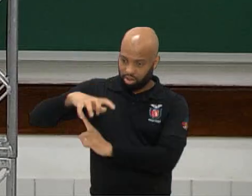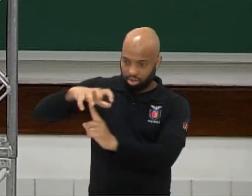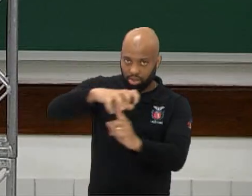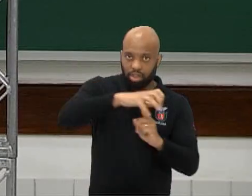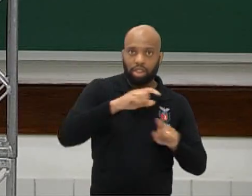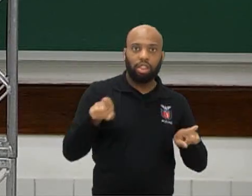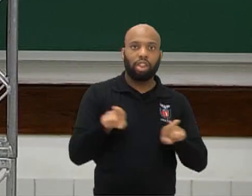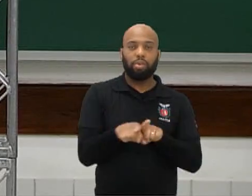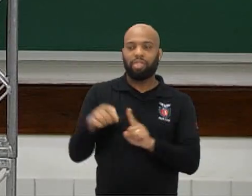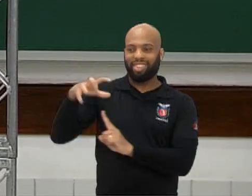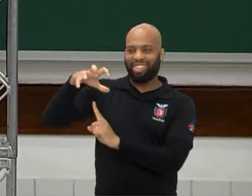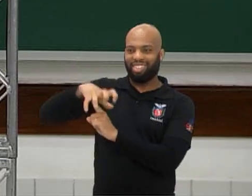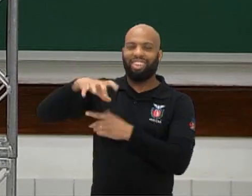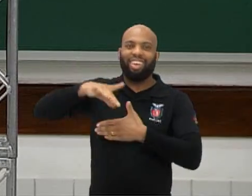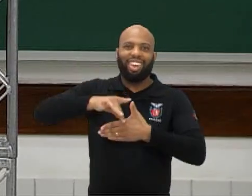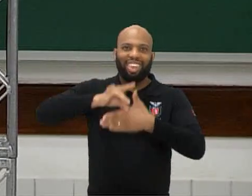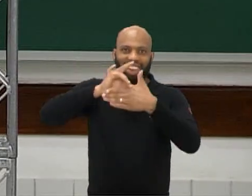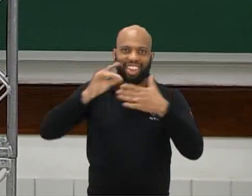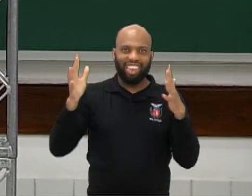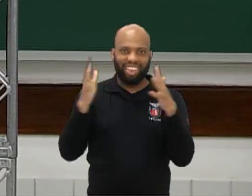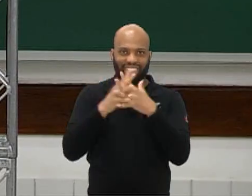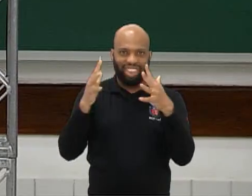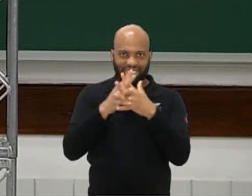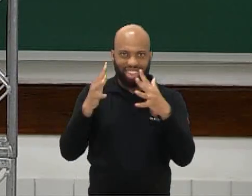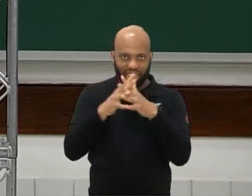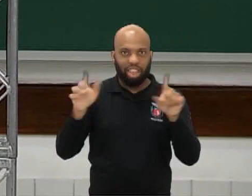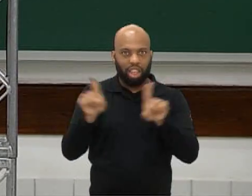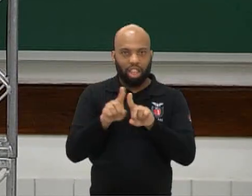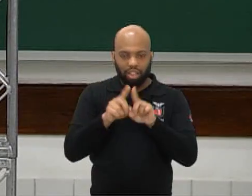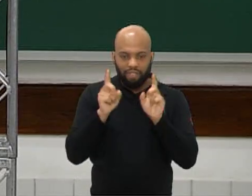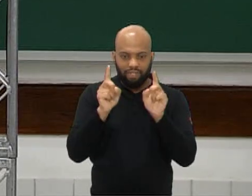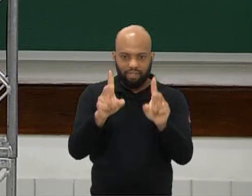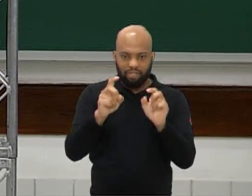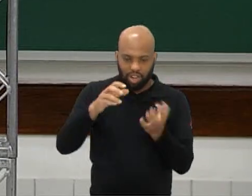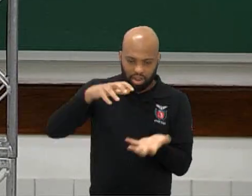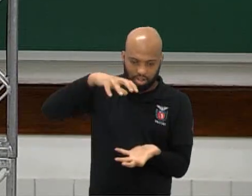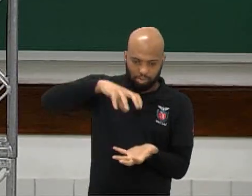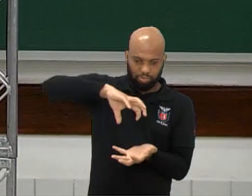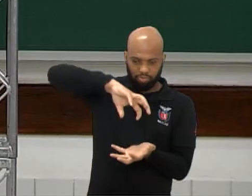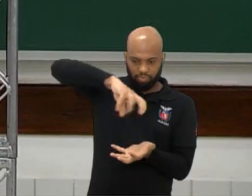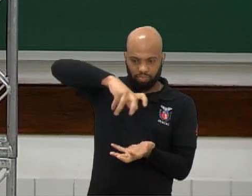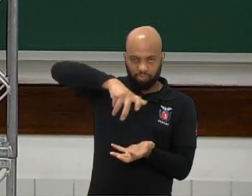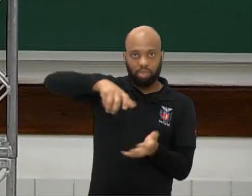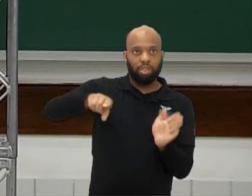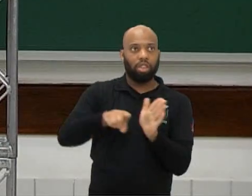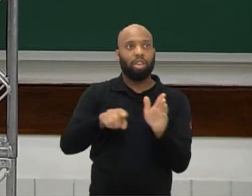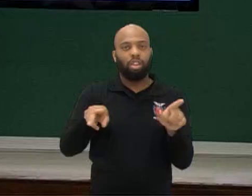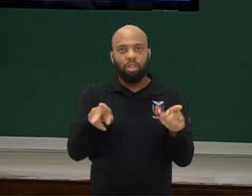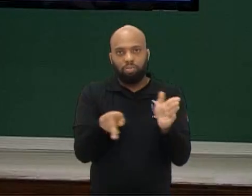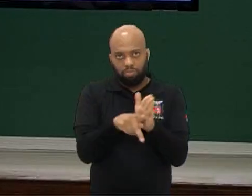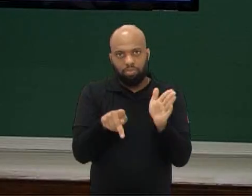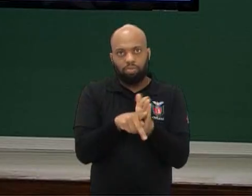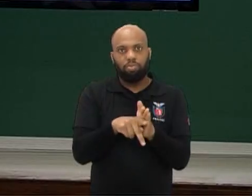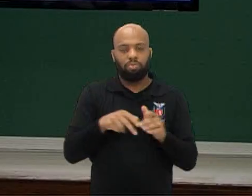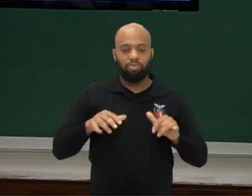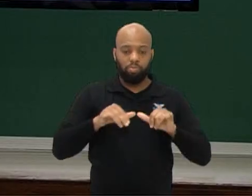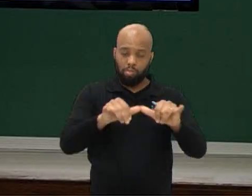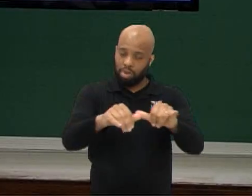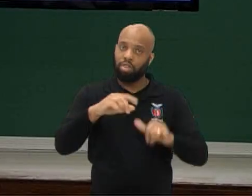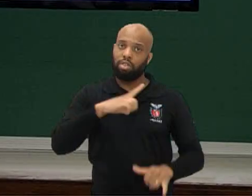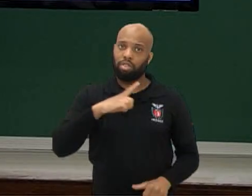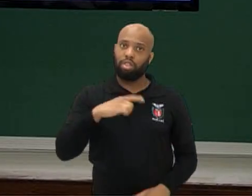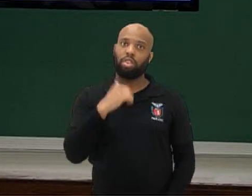No estrogonofe? Aquele cogumelozinho que é vendido em conserva no mercado? É esse aqui, é o champignon, é o que a gente